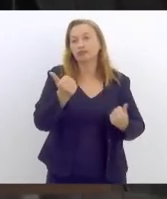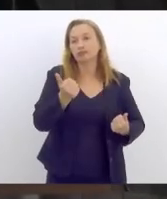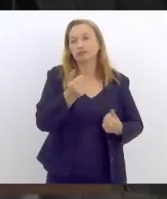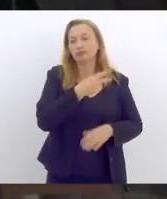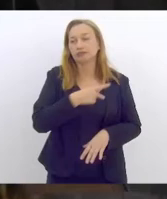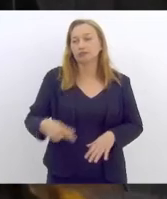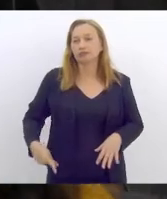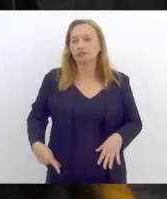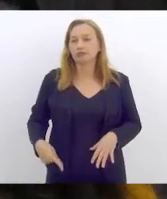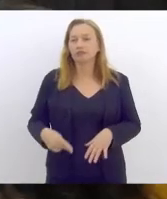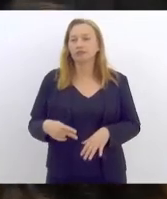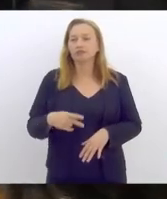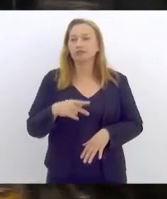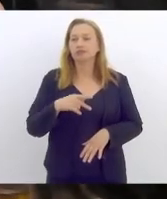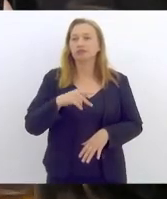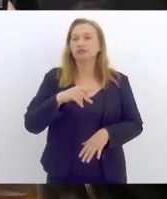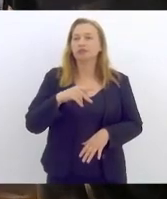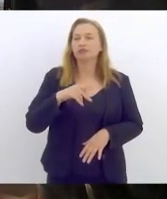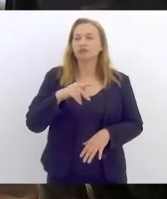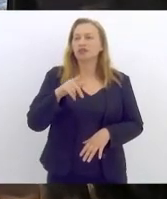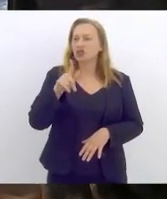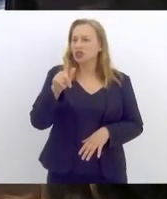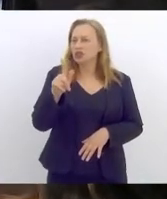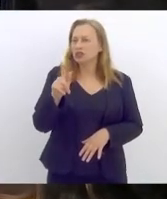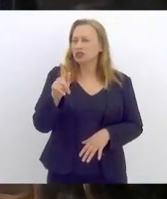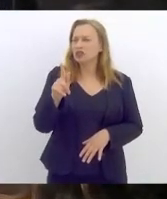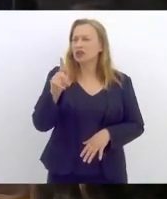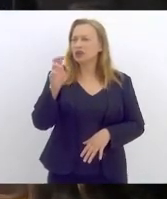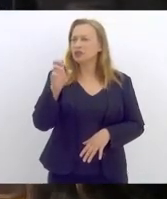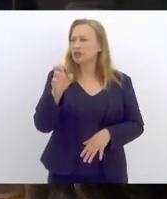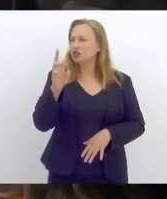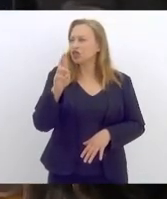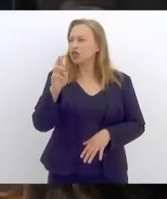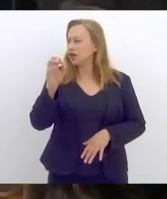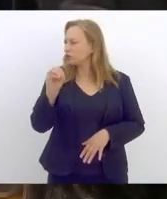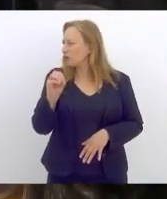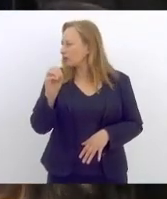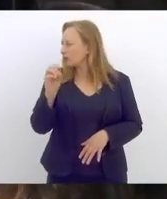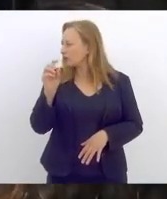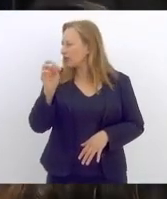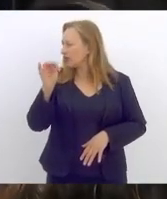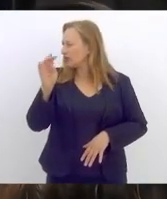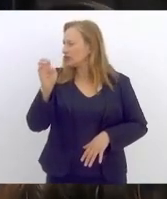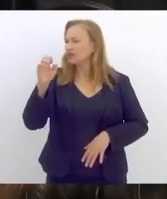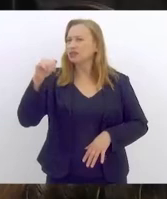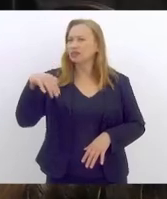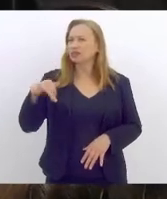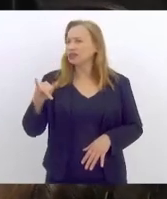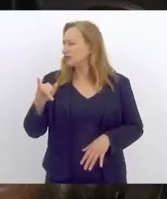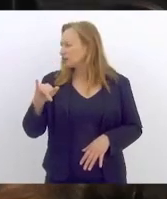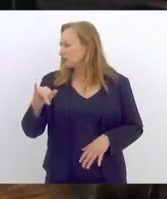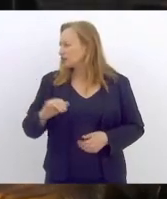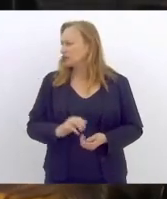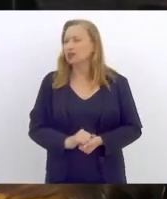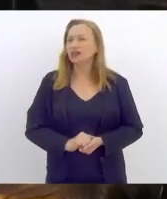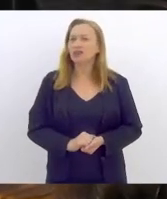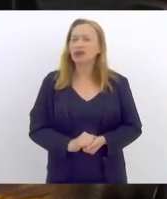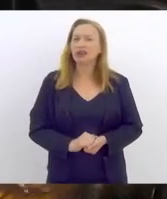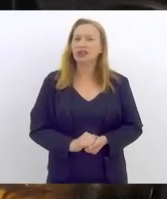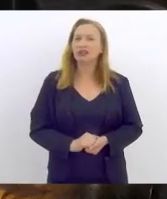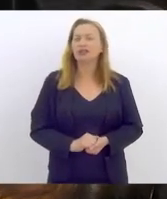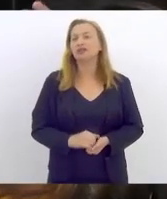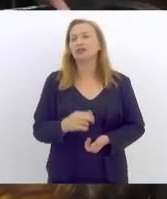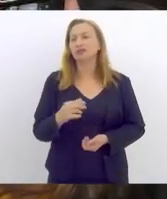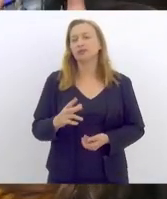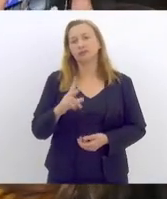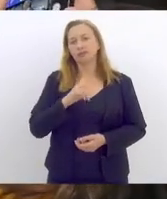Eleitoral do Alckmin e o senador Wellington Dias particularmente esses dois não apenas os